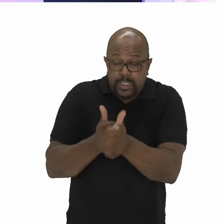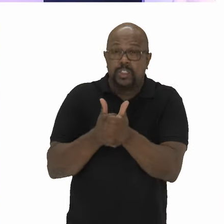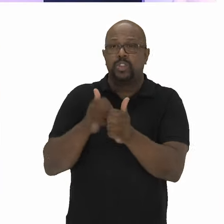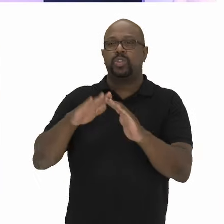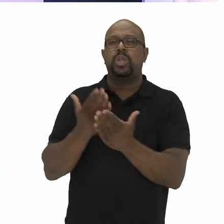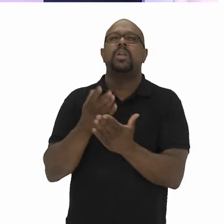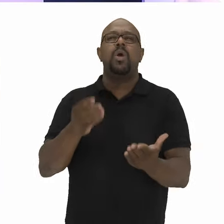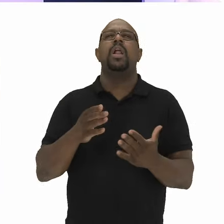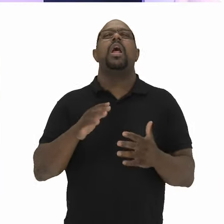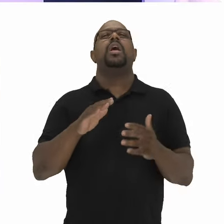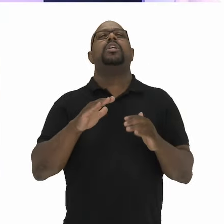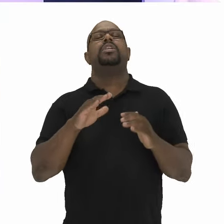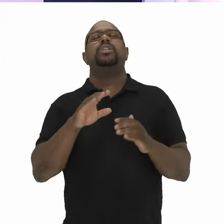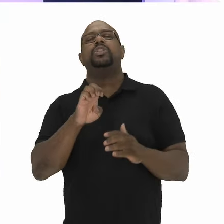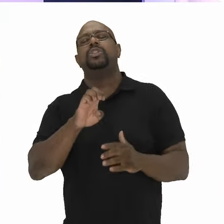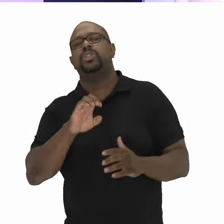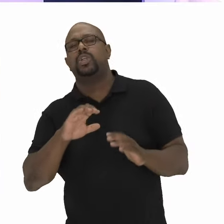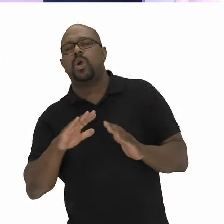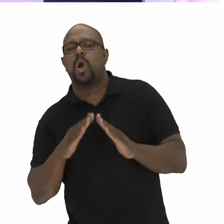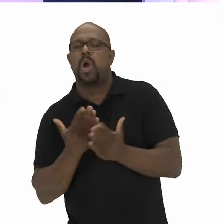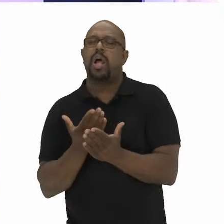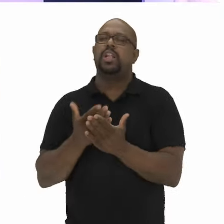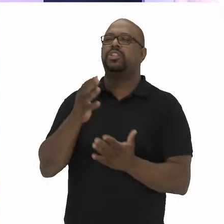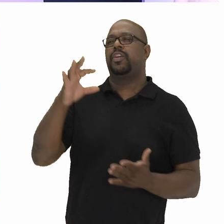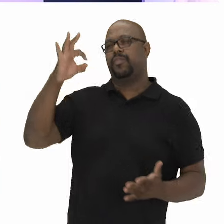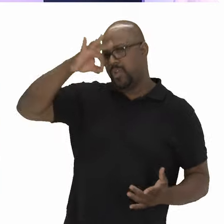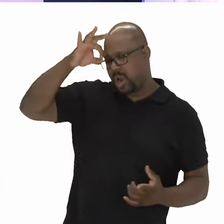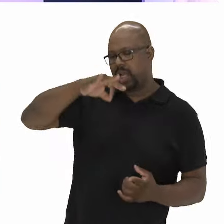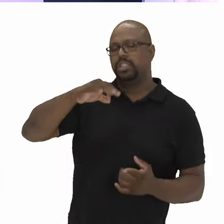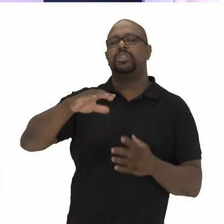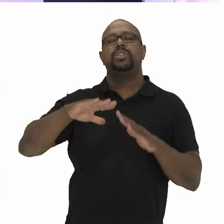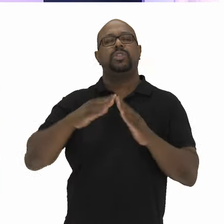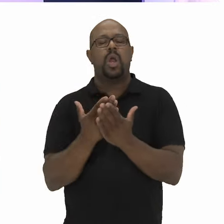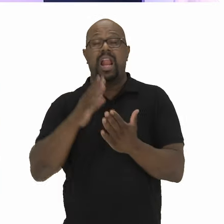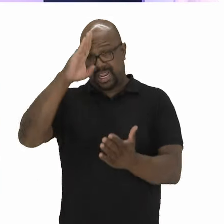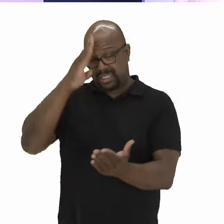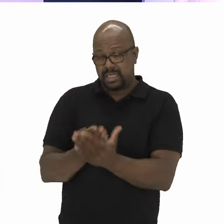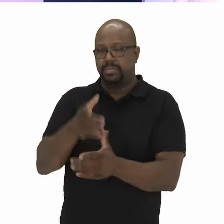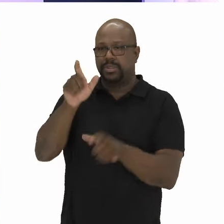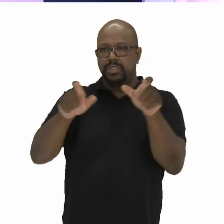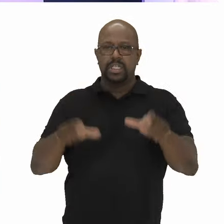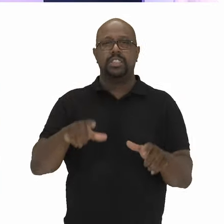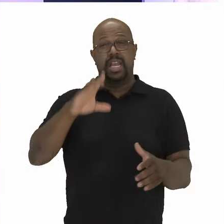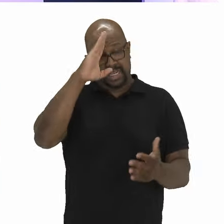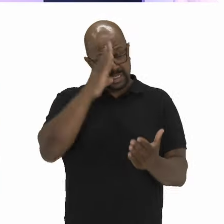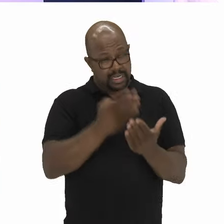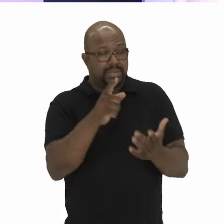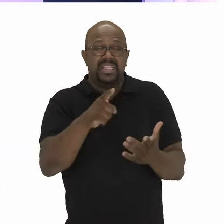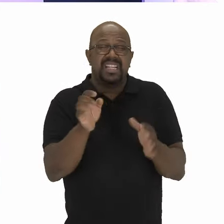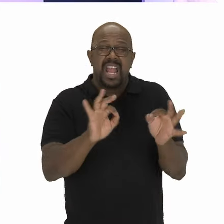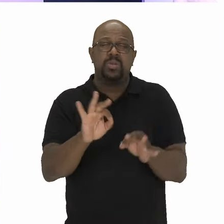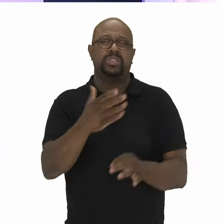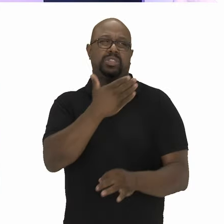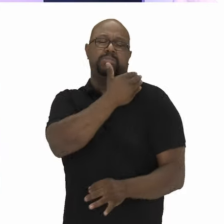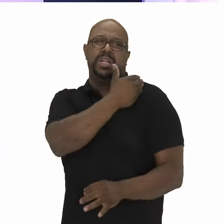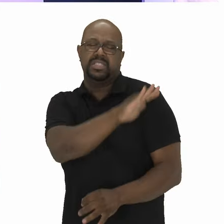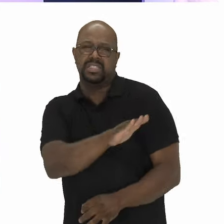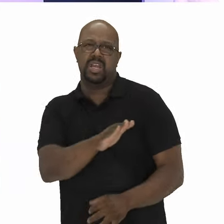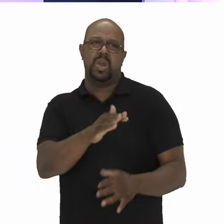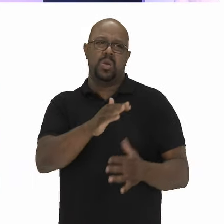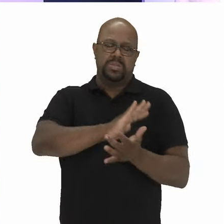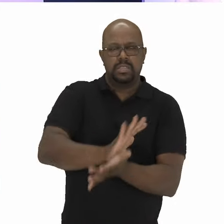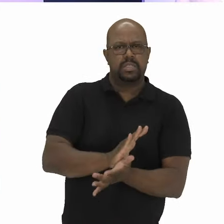gente como se fosse escola de Freud escola de ar Segal Nós acreditamos em gente e acreditamos que nenhum tipo de discriminação em